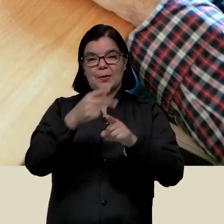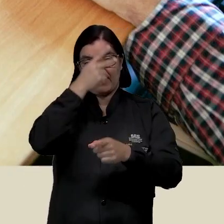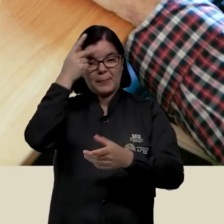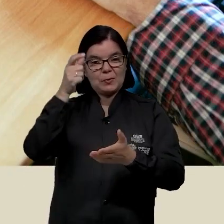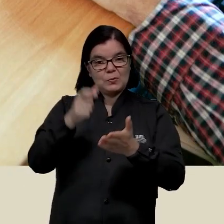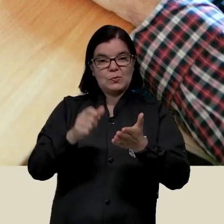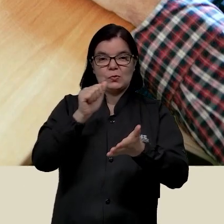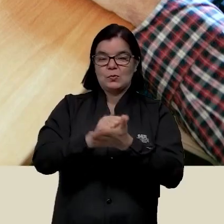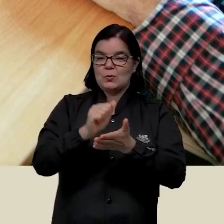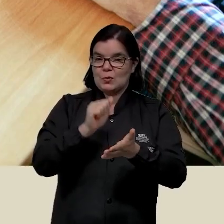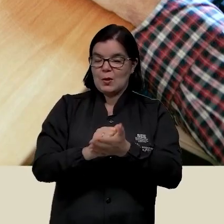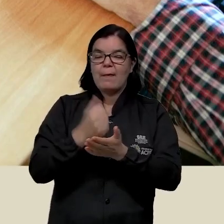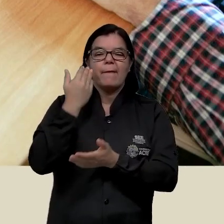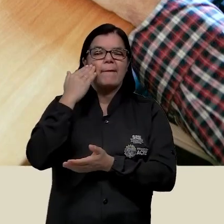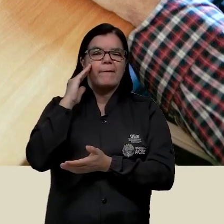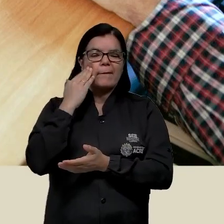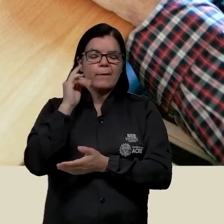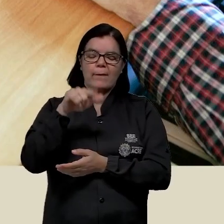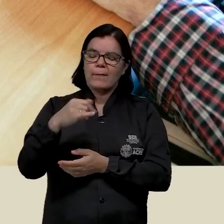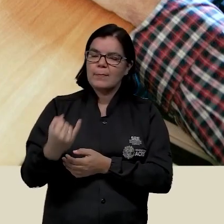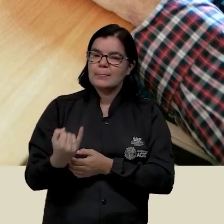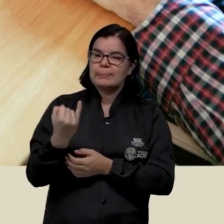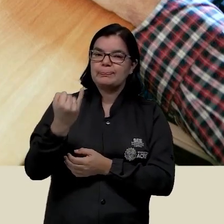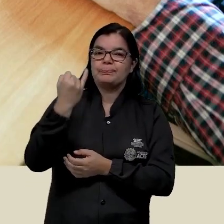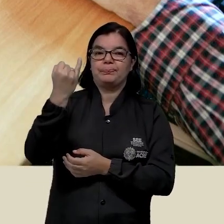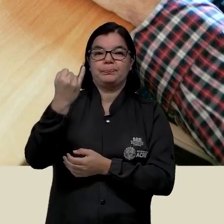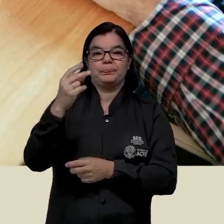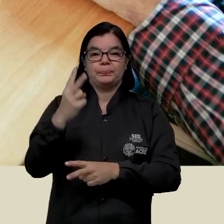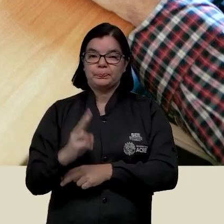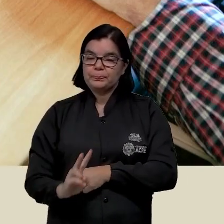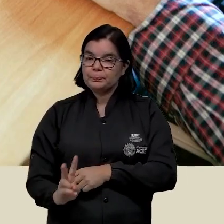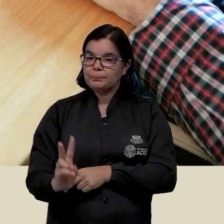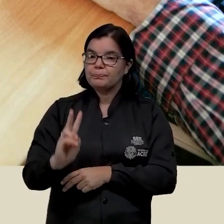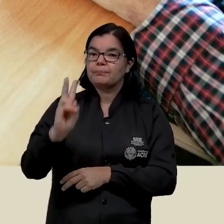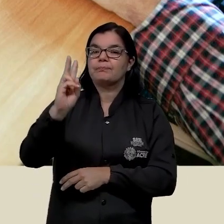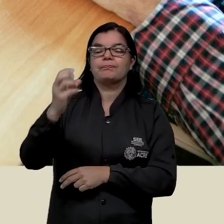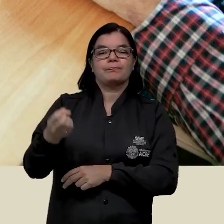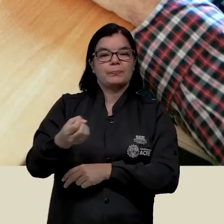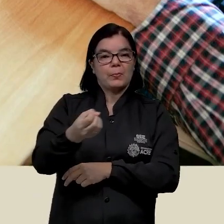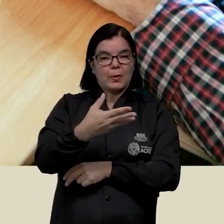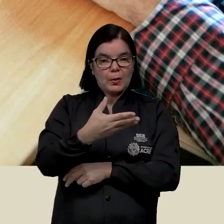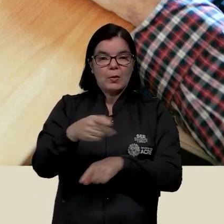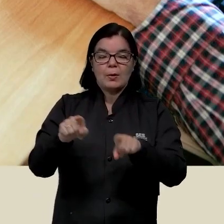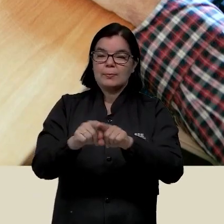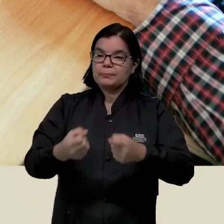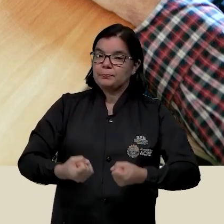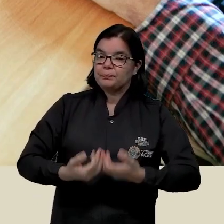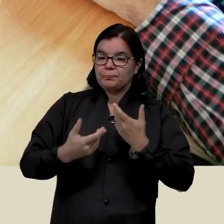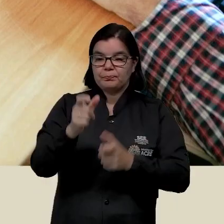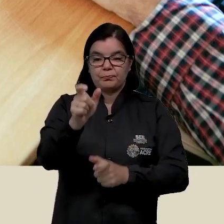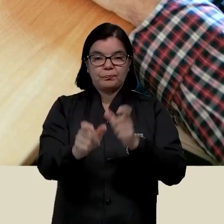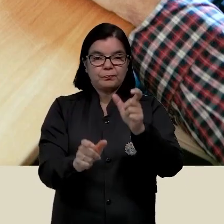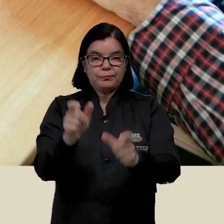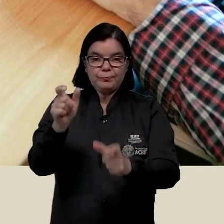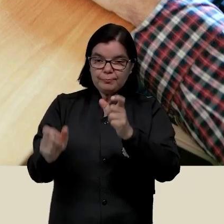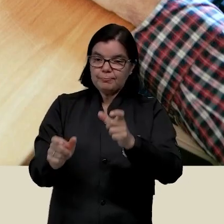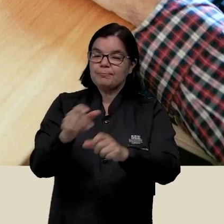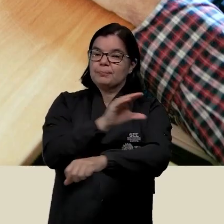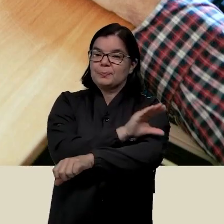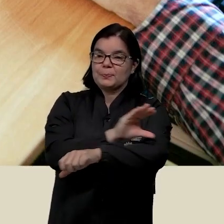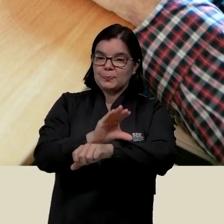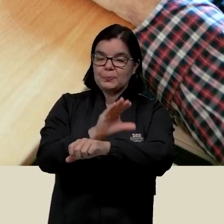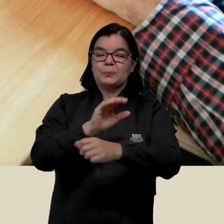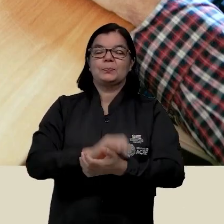a autoria é fundamental para valorizar a inovação e a expressão individual na